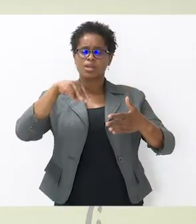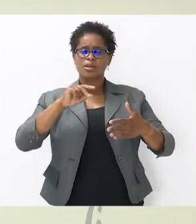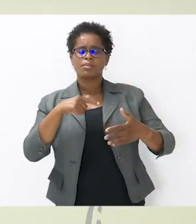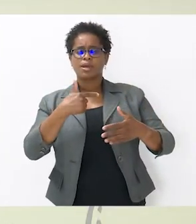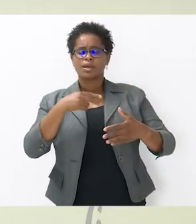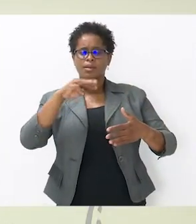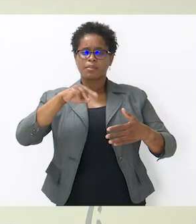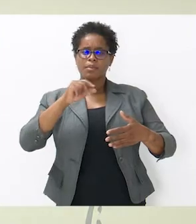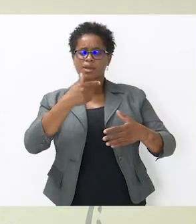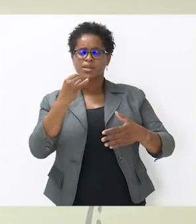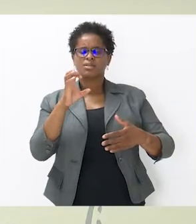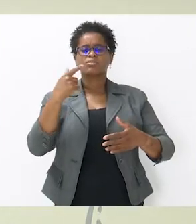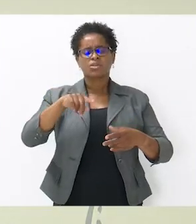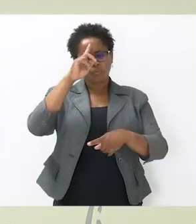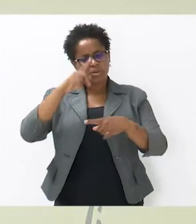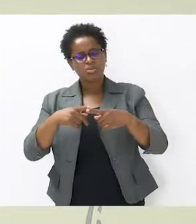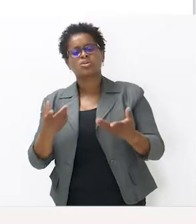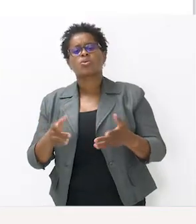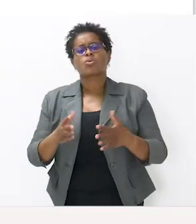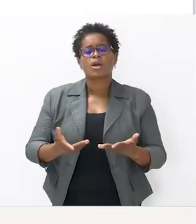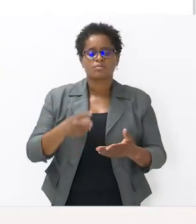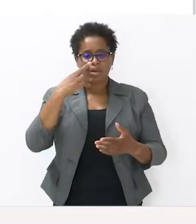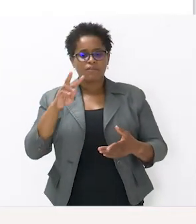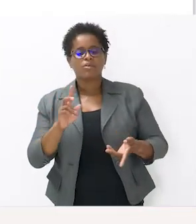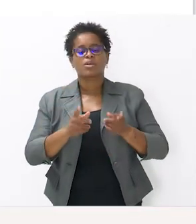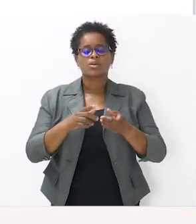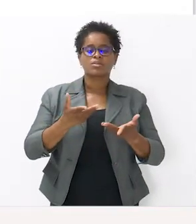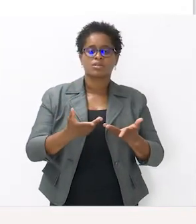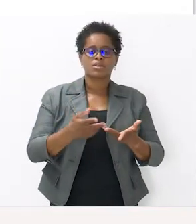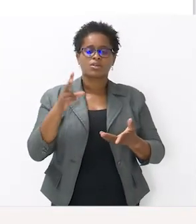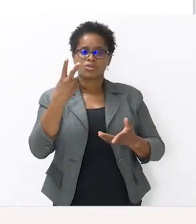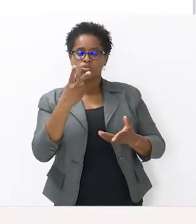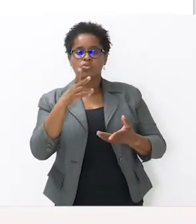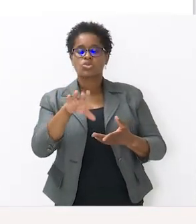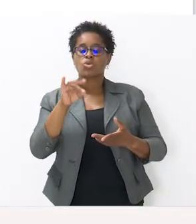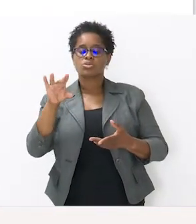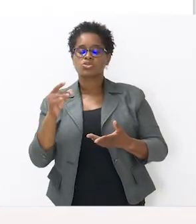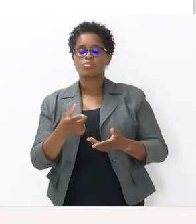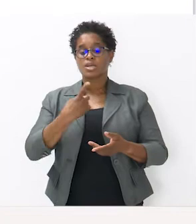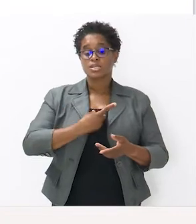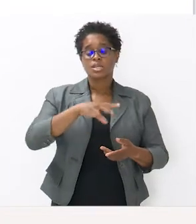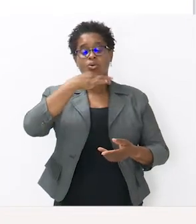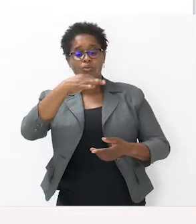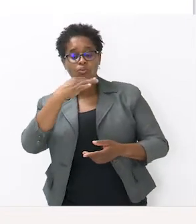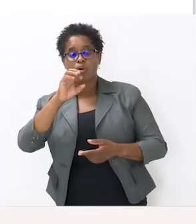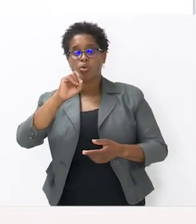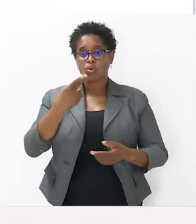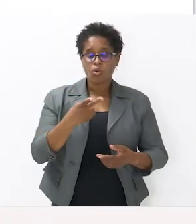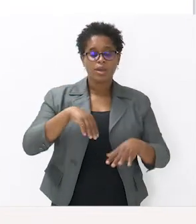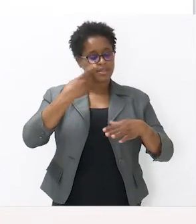dramático? Vamos lá ver? Mais duas opções. Para ser contado ou para